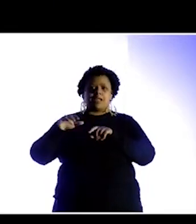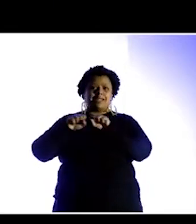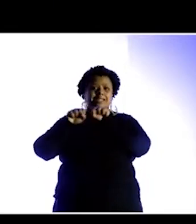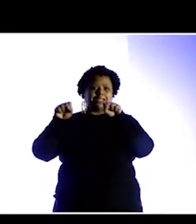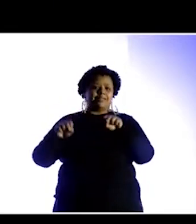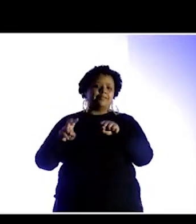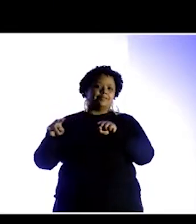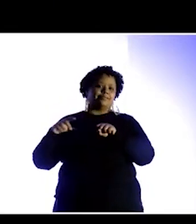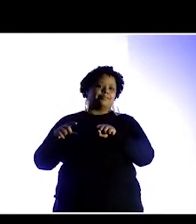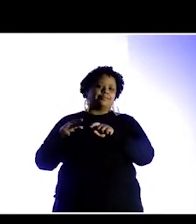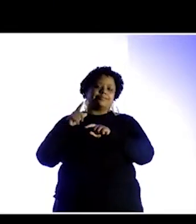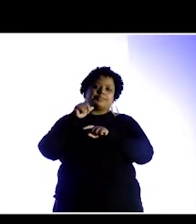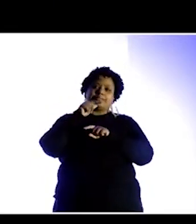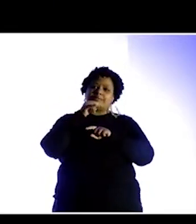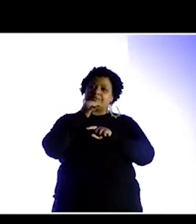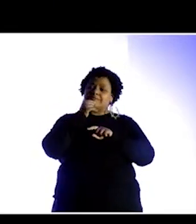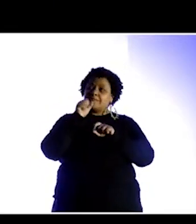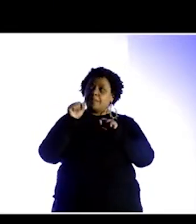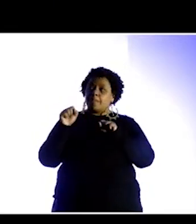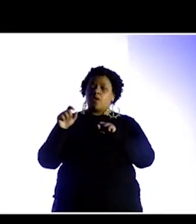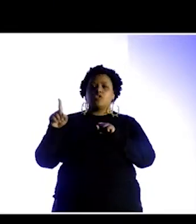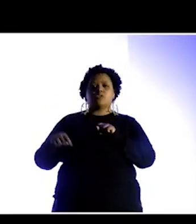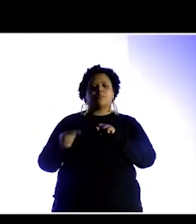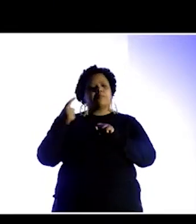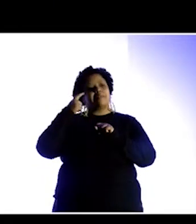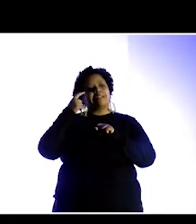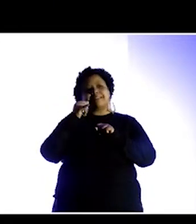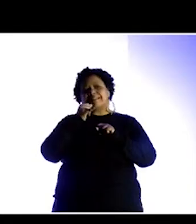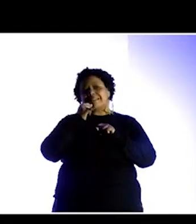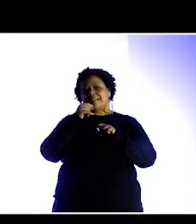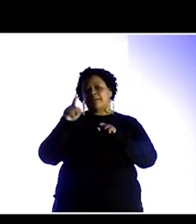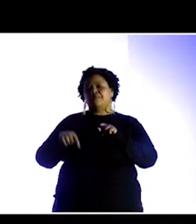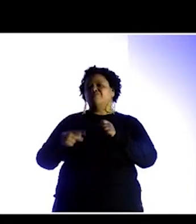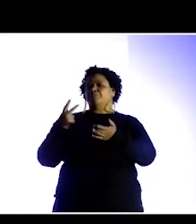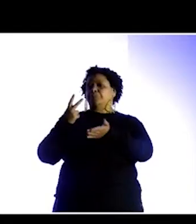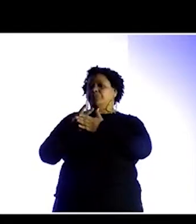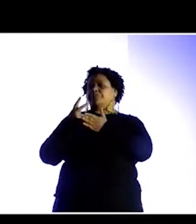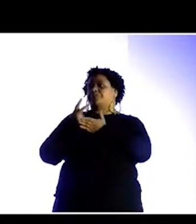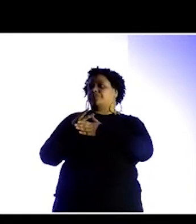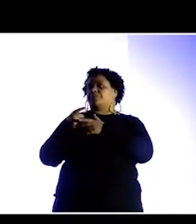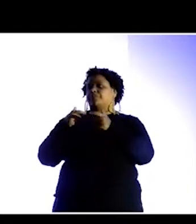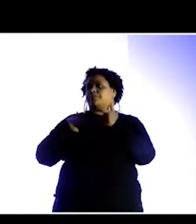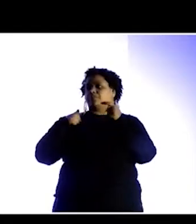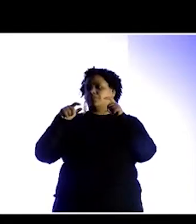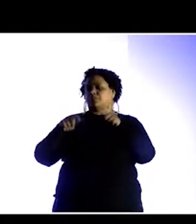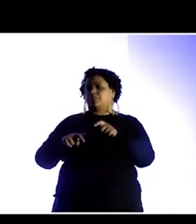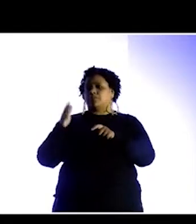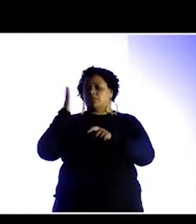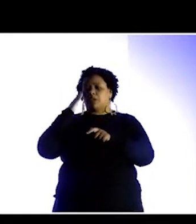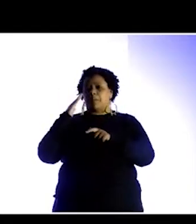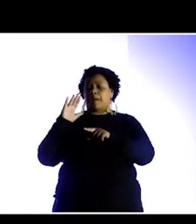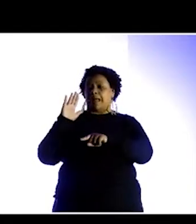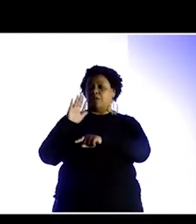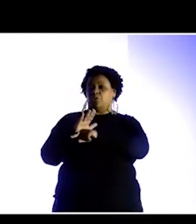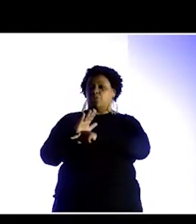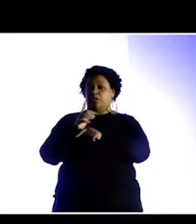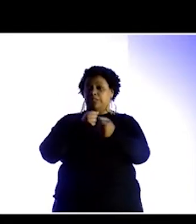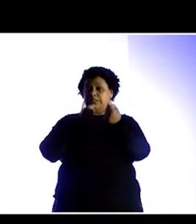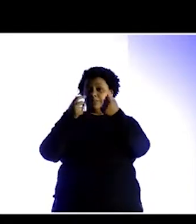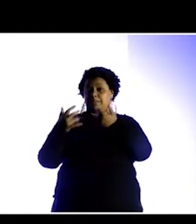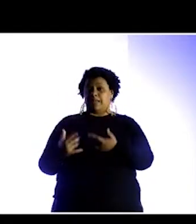tiver água. Muitas vezes pode parecer paradoxal, na mesma região eu vou ter secas e cheias, mas isso ajuda a explicar um